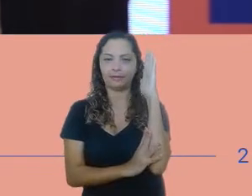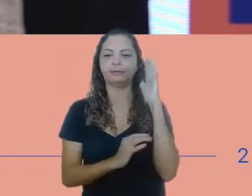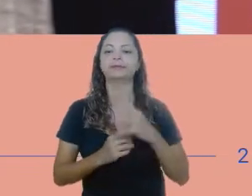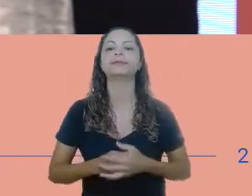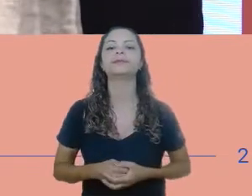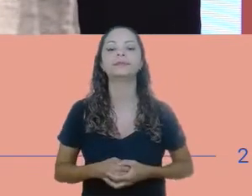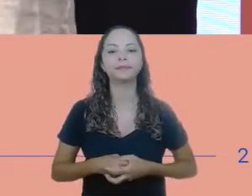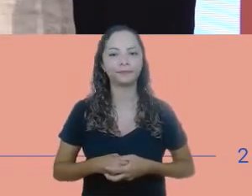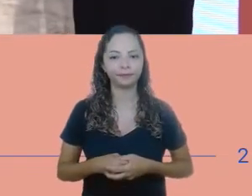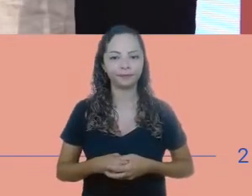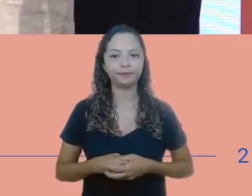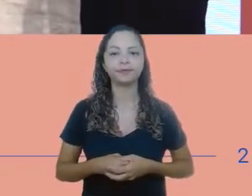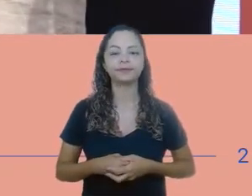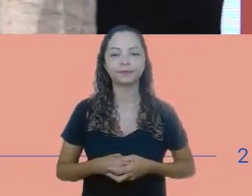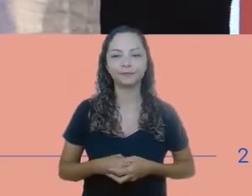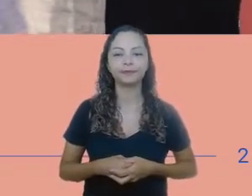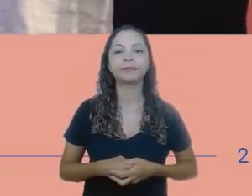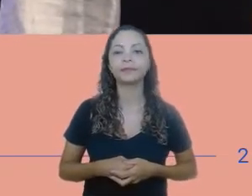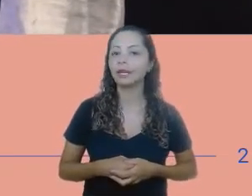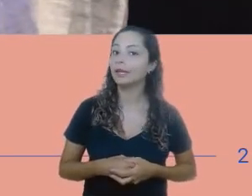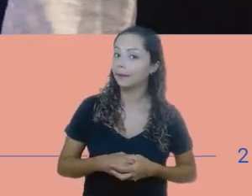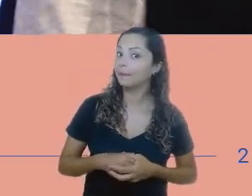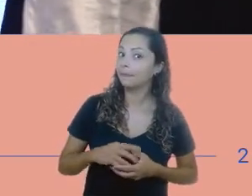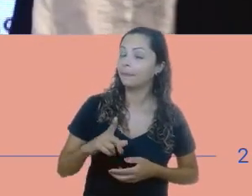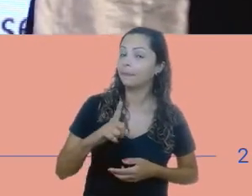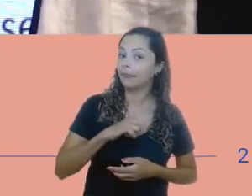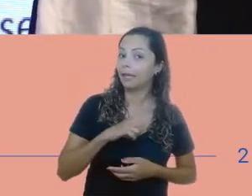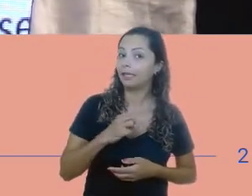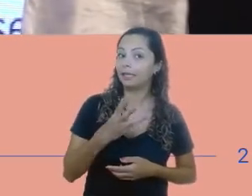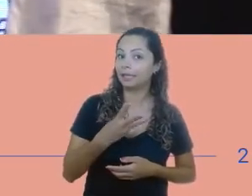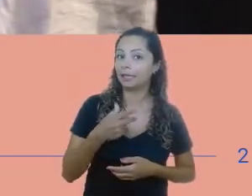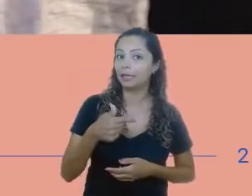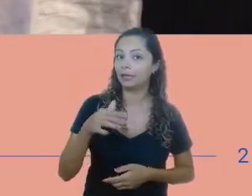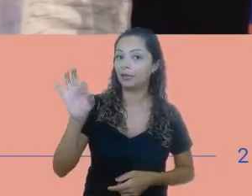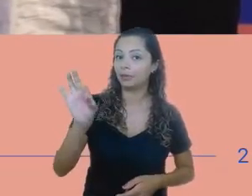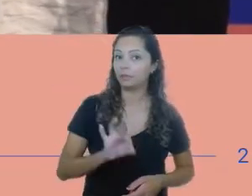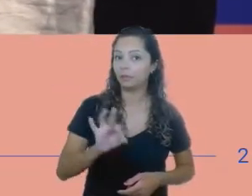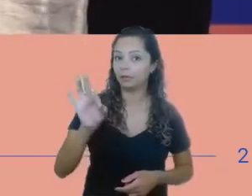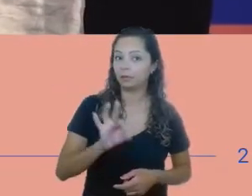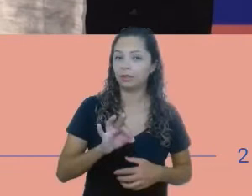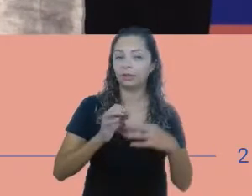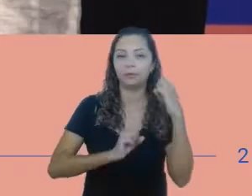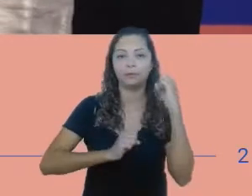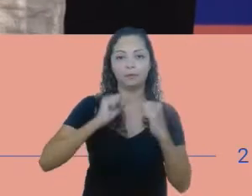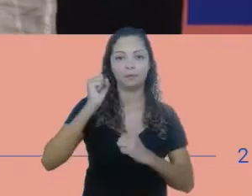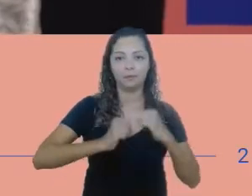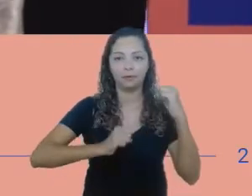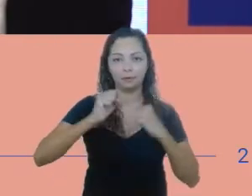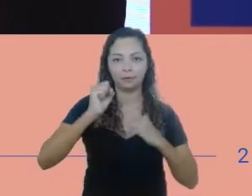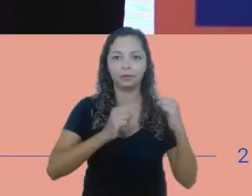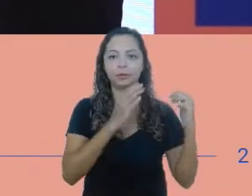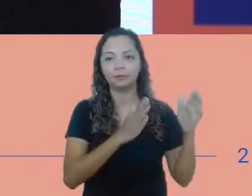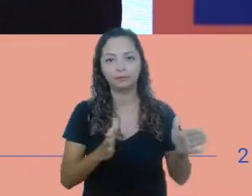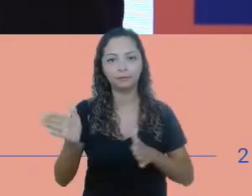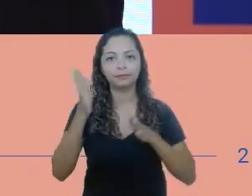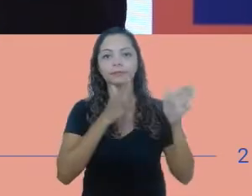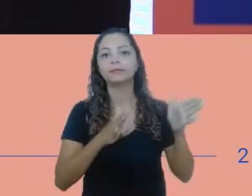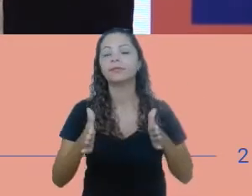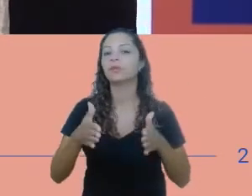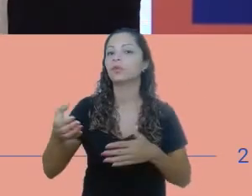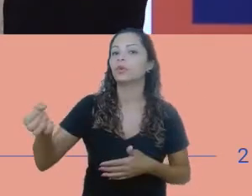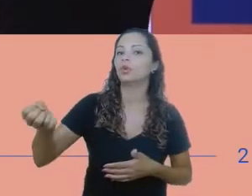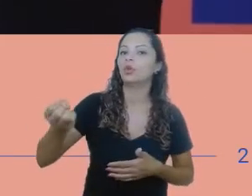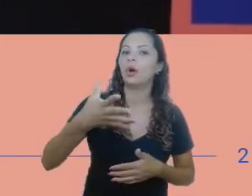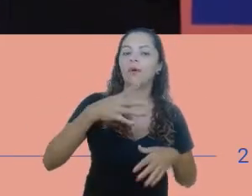cento da produção então cada vez mais o setor Têxtil está demandando também essas novas matérias-primas e com